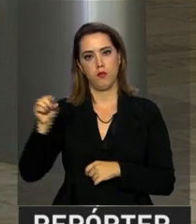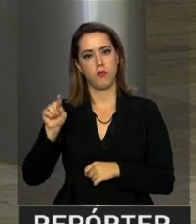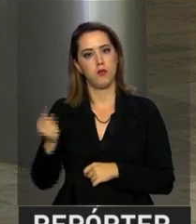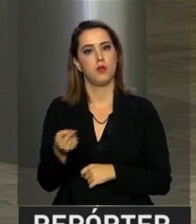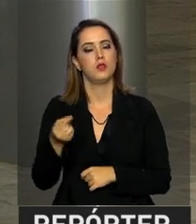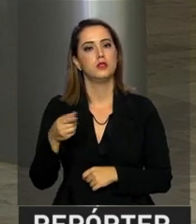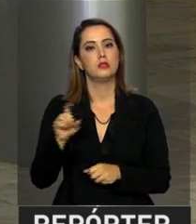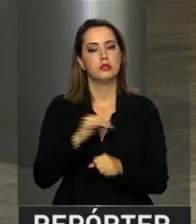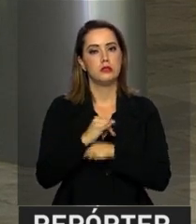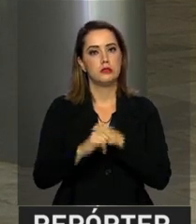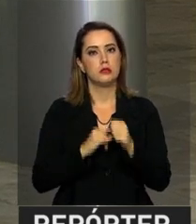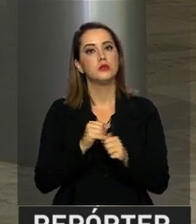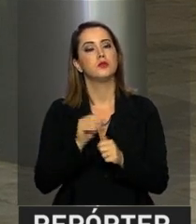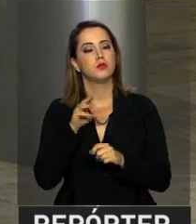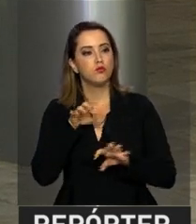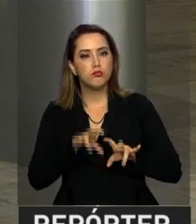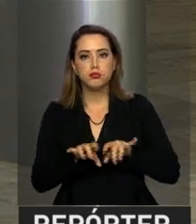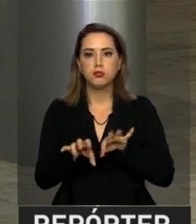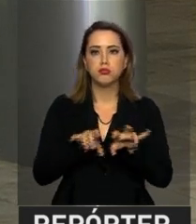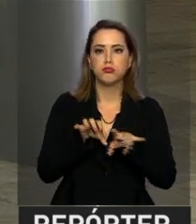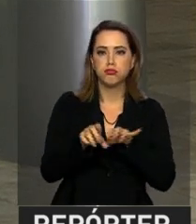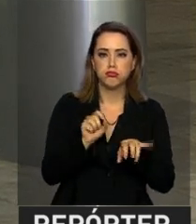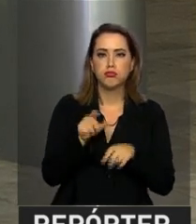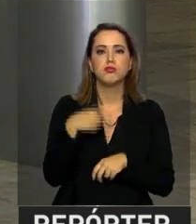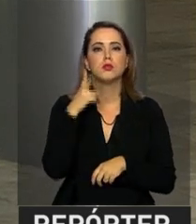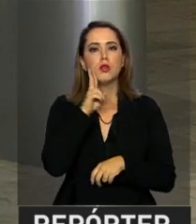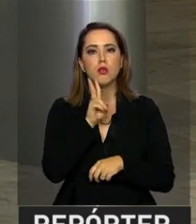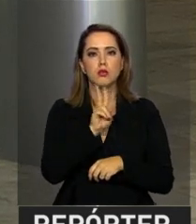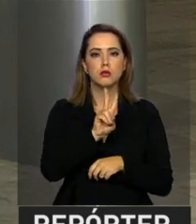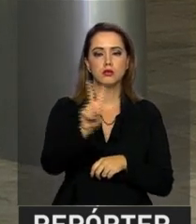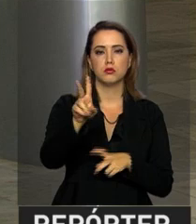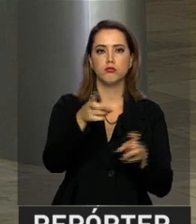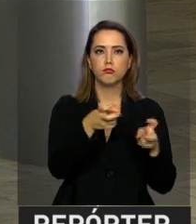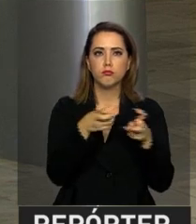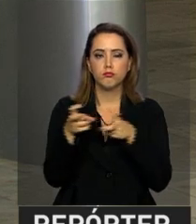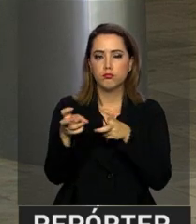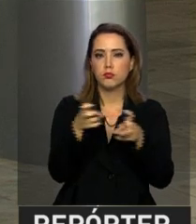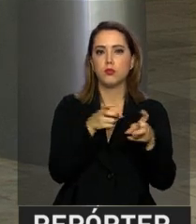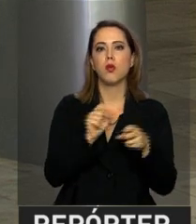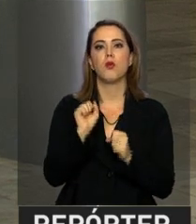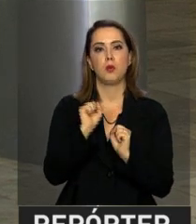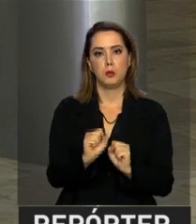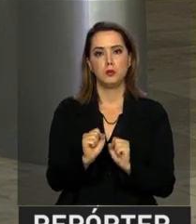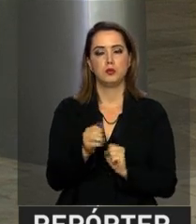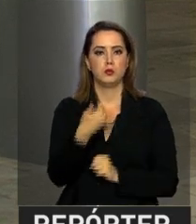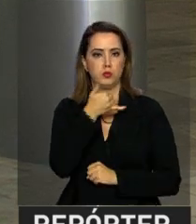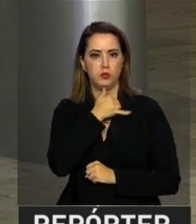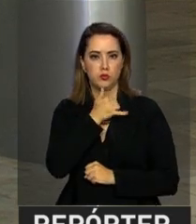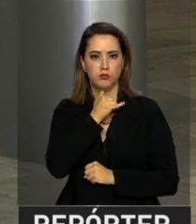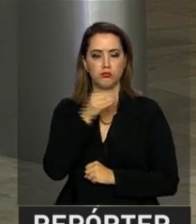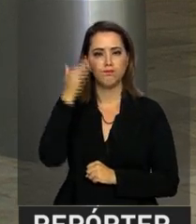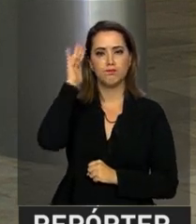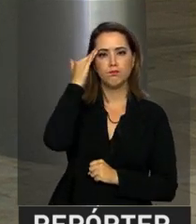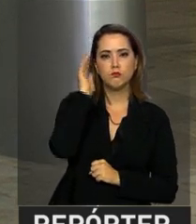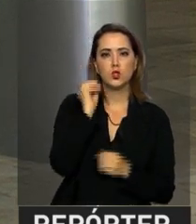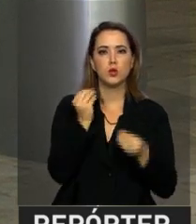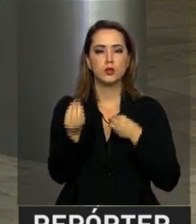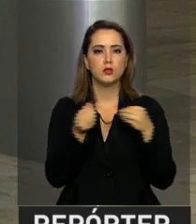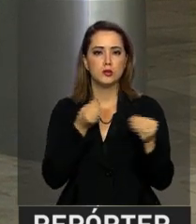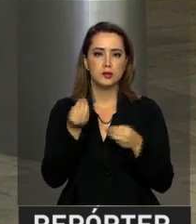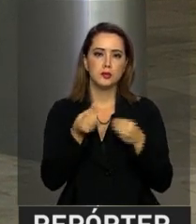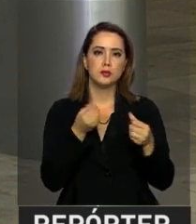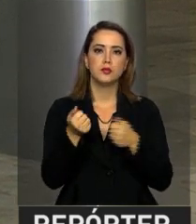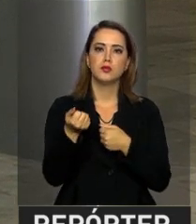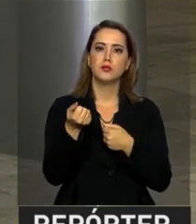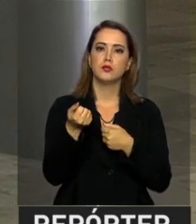registrados em maio o o Internauta que acessar o Portal da Transparência pode por exemplo entender um pouco melhor como